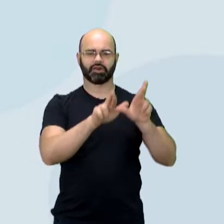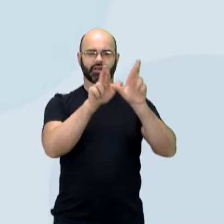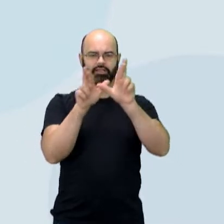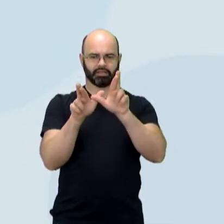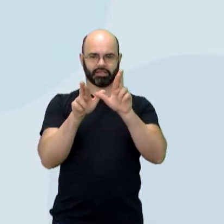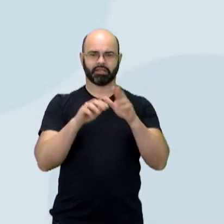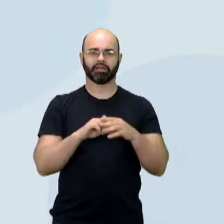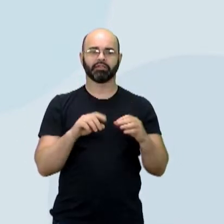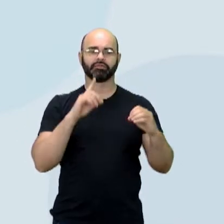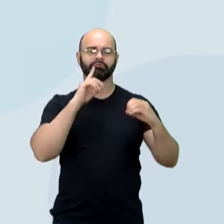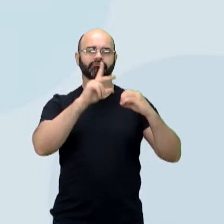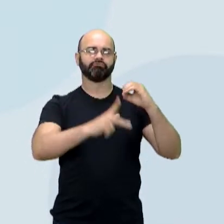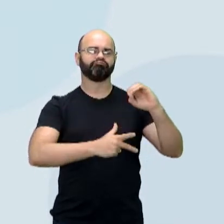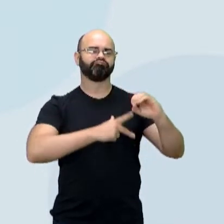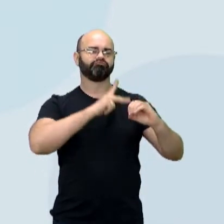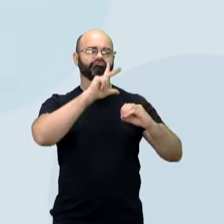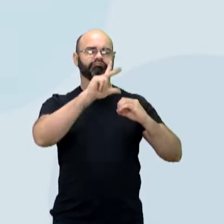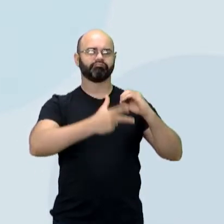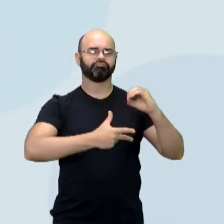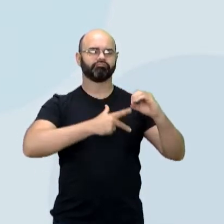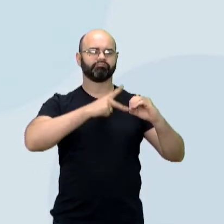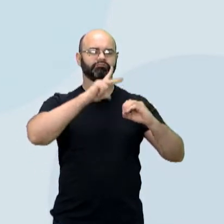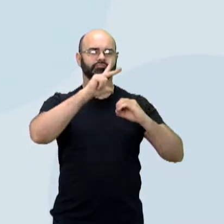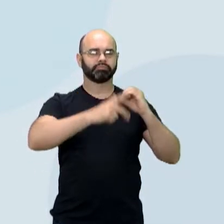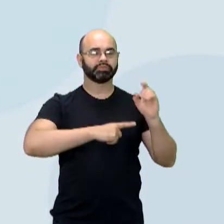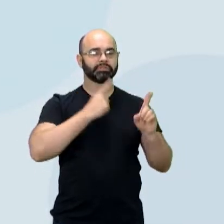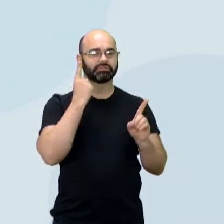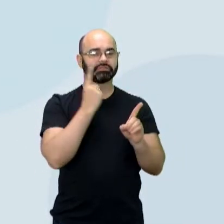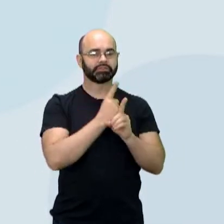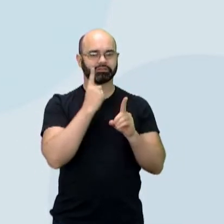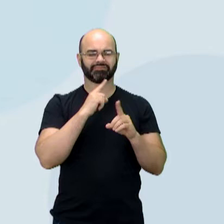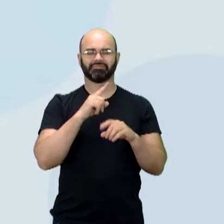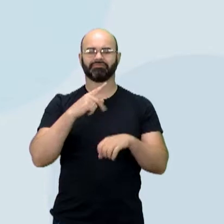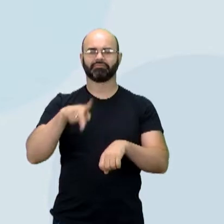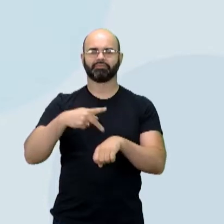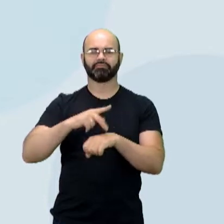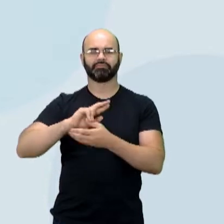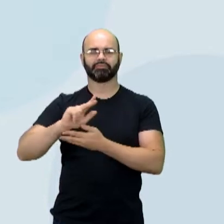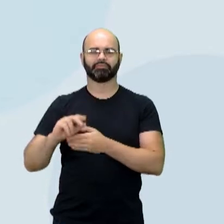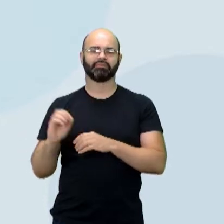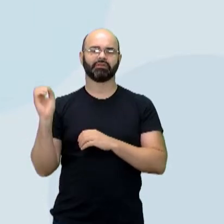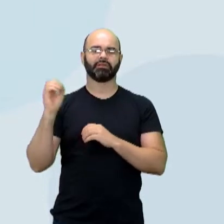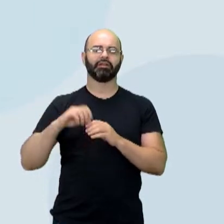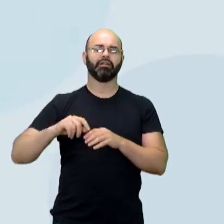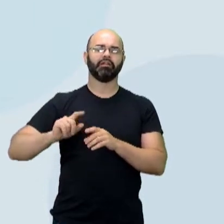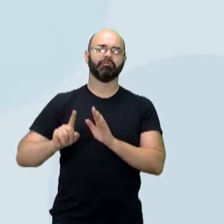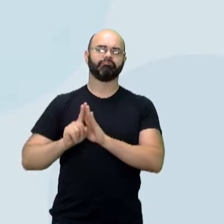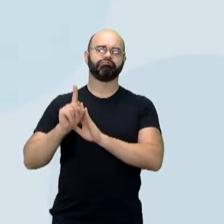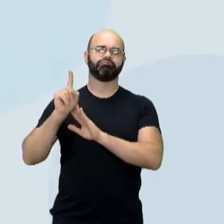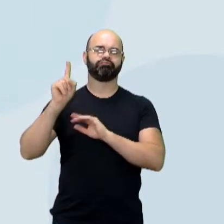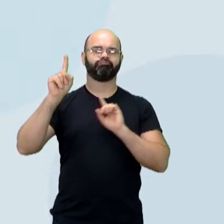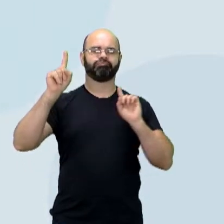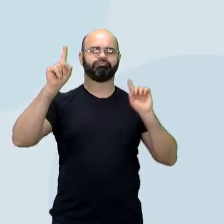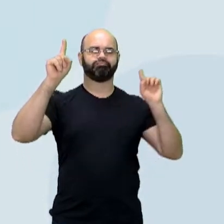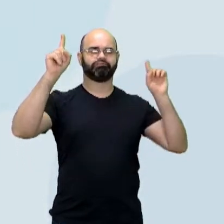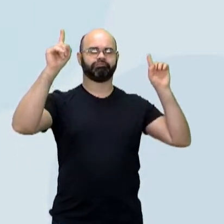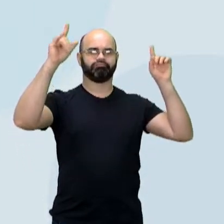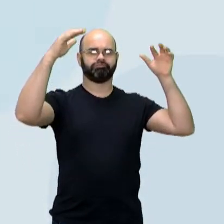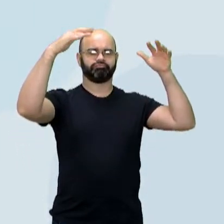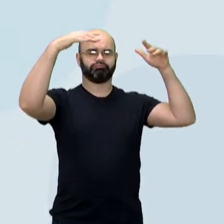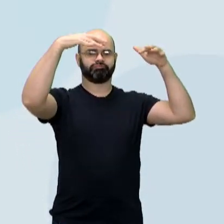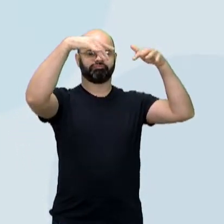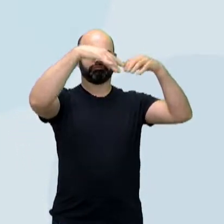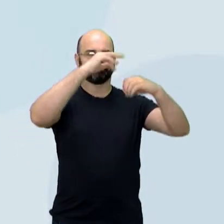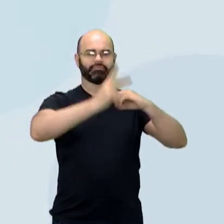órbita ao redor de Marte, enviados por diversos países, além de sondas que analisam amostras